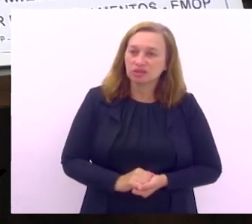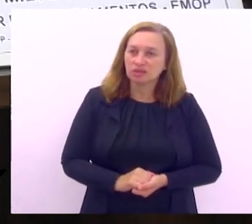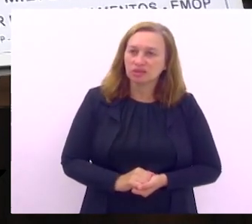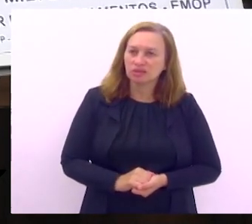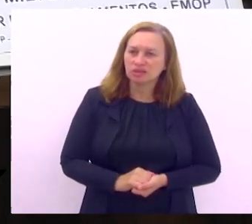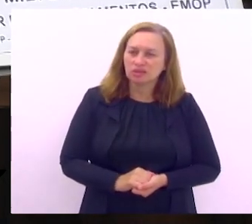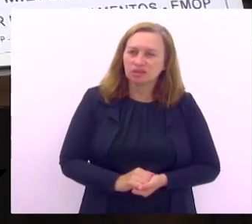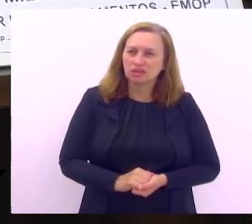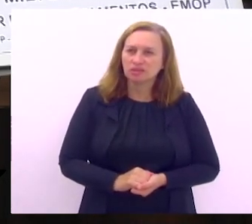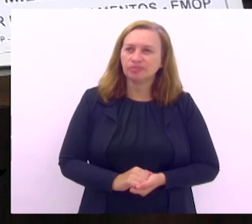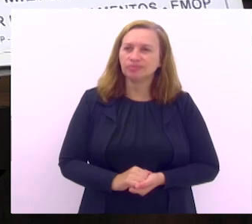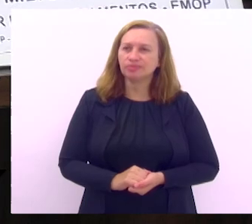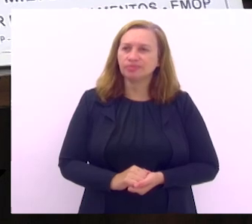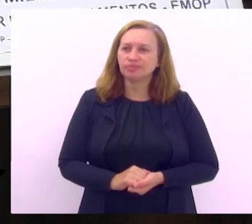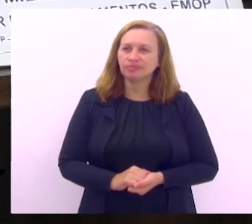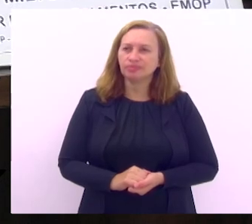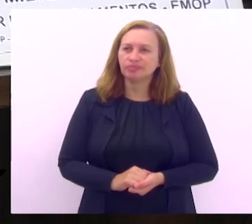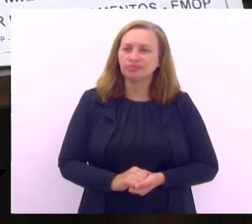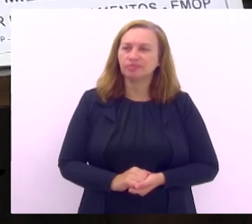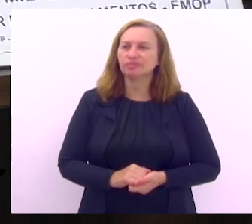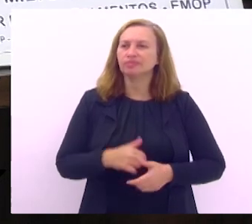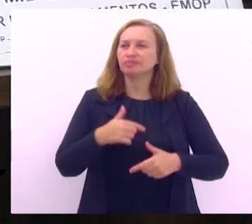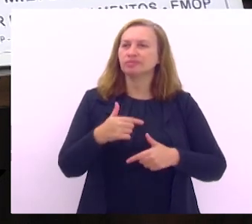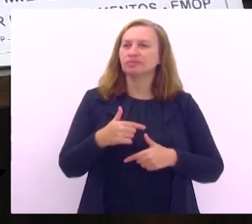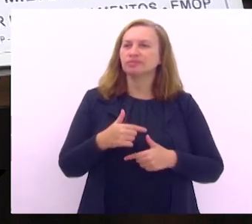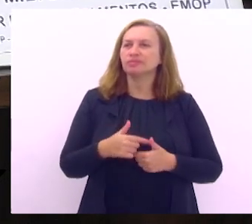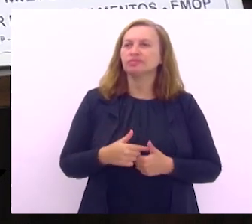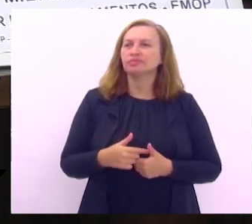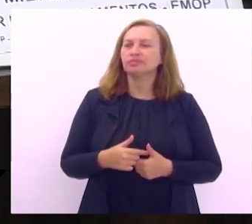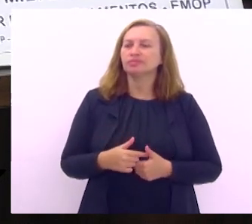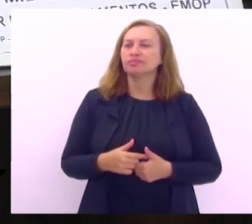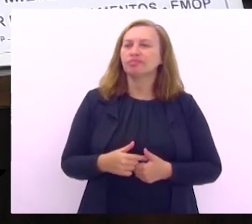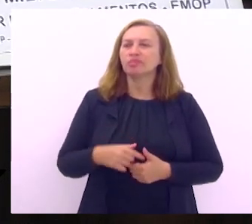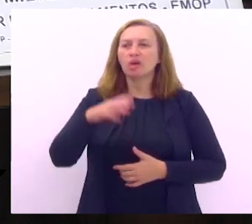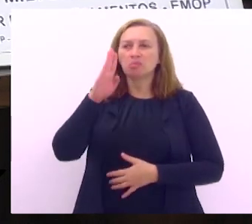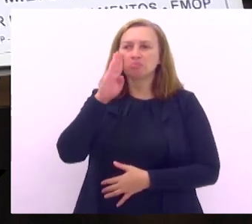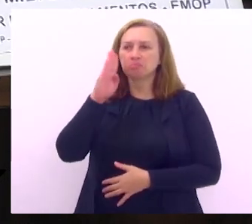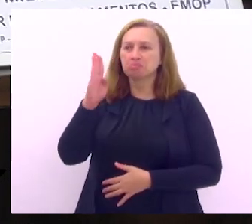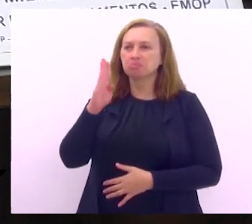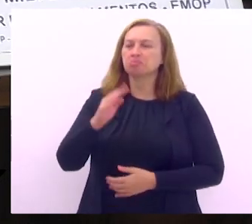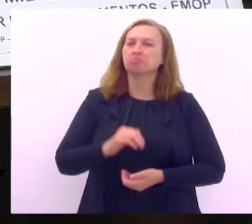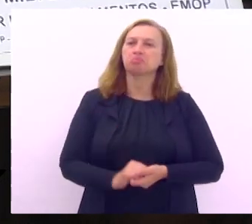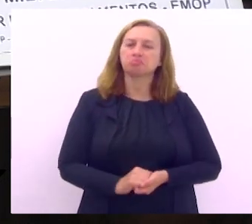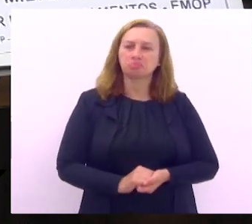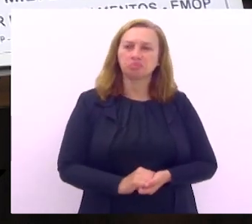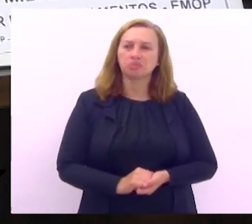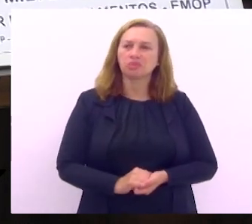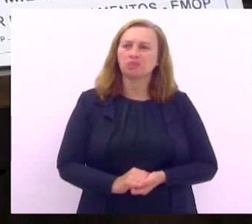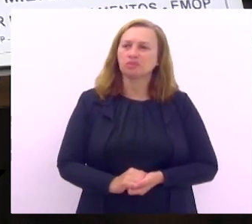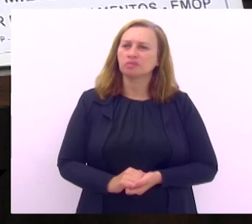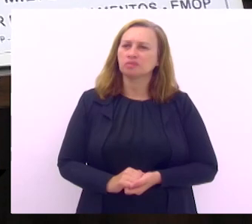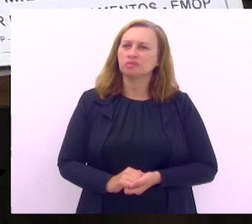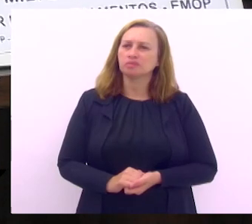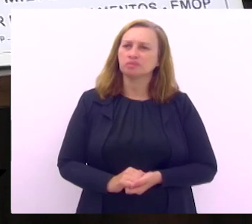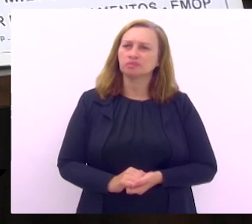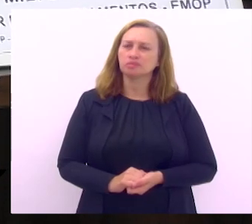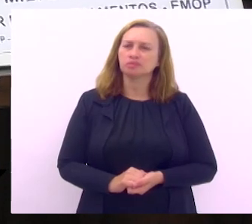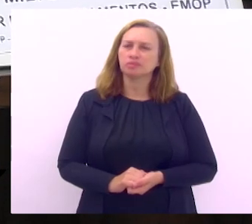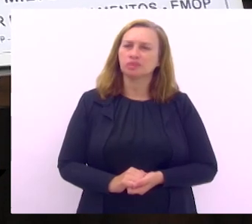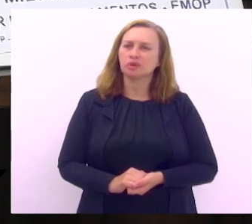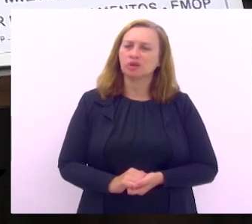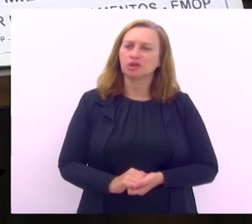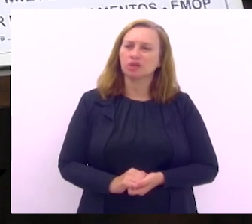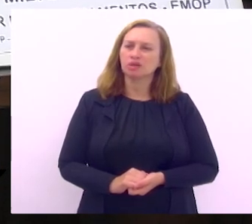2 meses em que a EMOP trabalhou, assim, como prioridade e de forma bastante